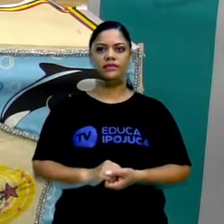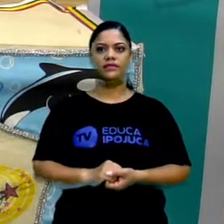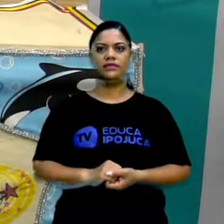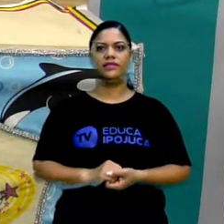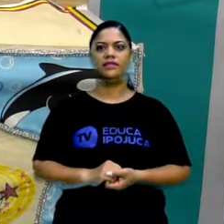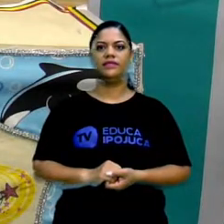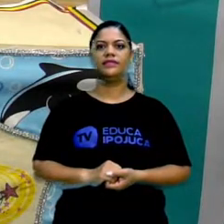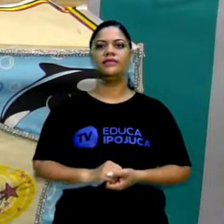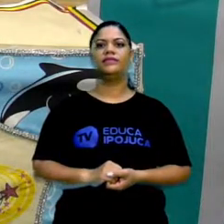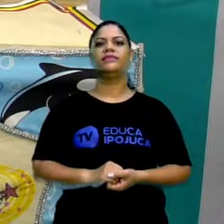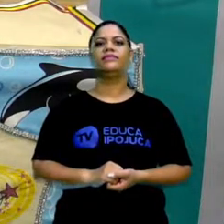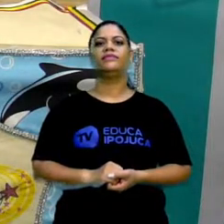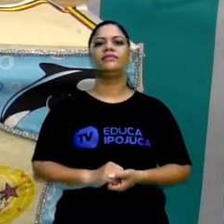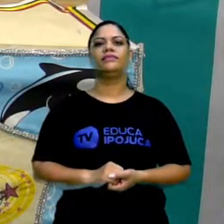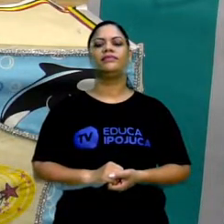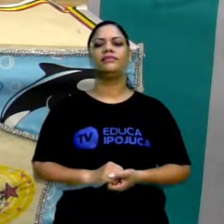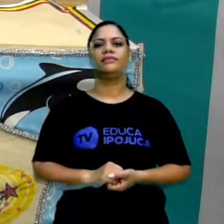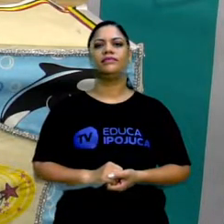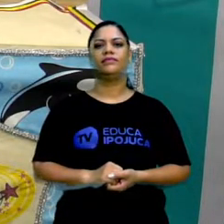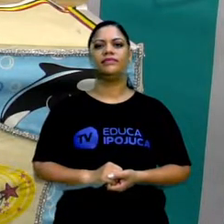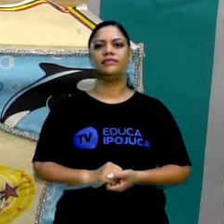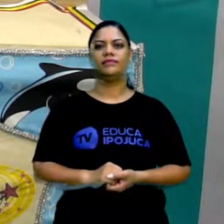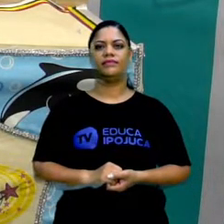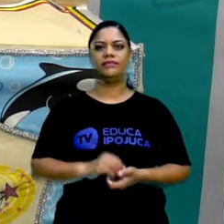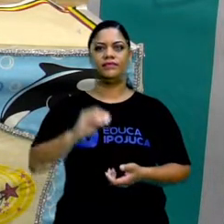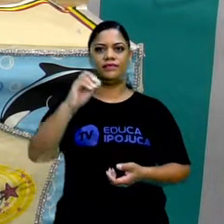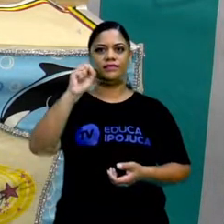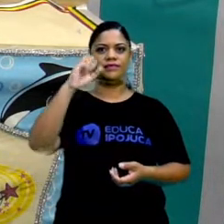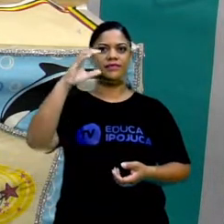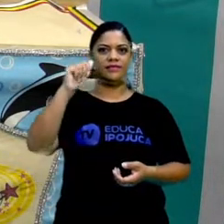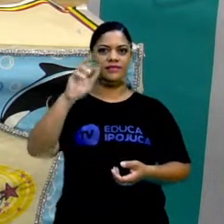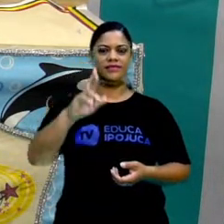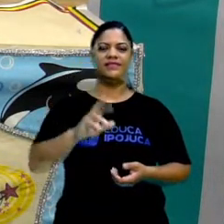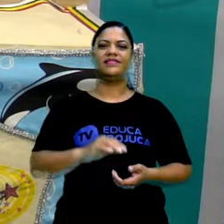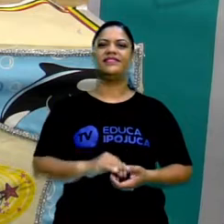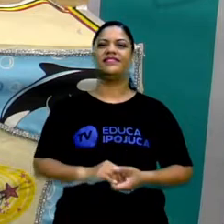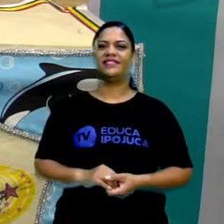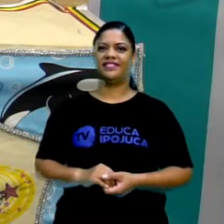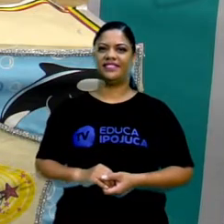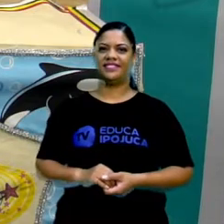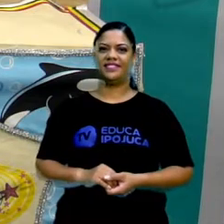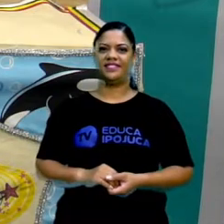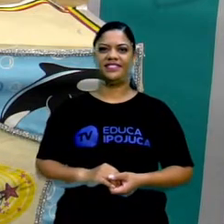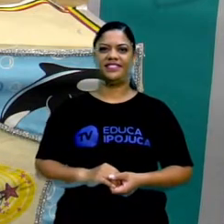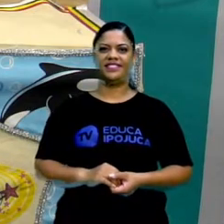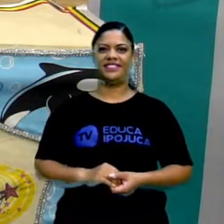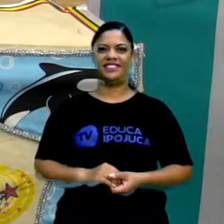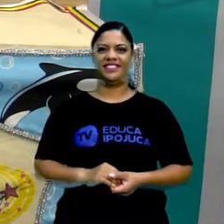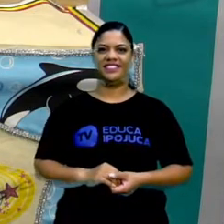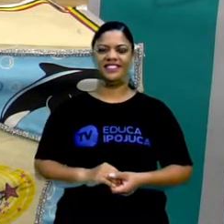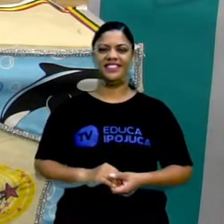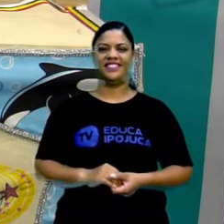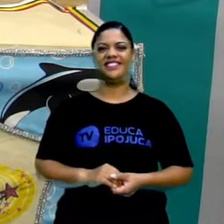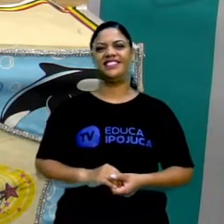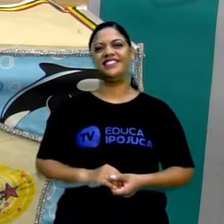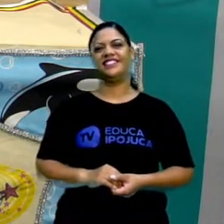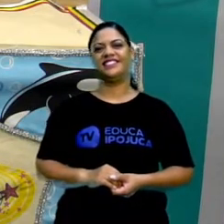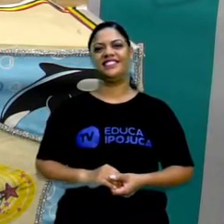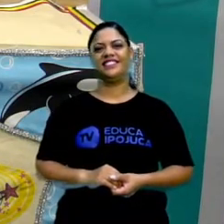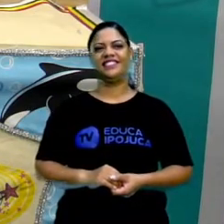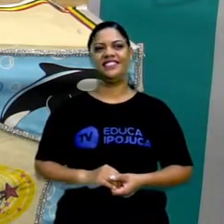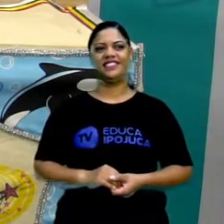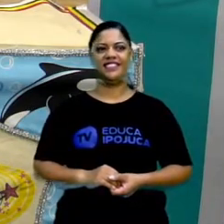é, tá bom. Oscar, aquele que o chume ganha. Ah, o Oscar, leiturinha! É